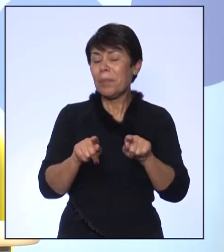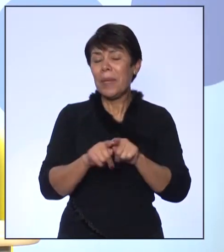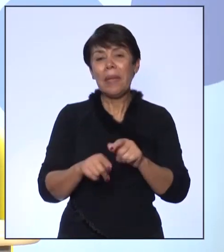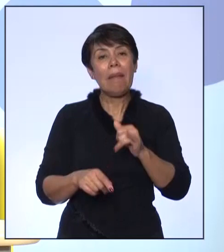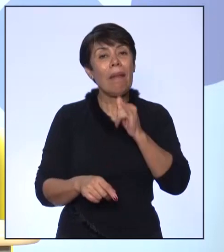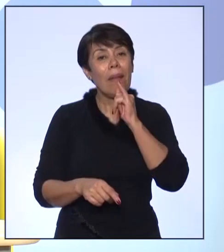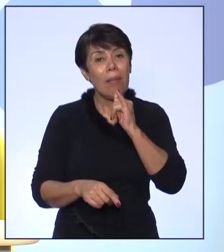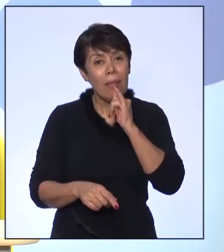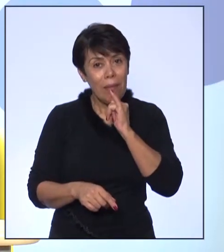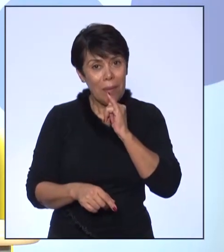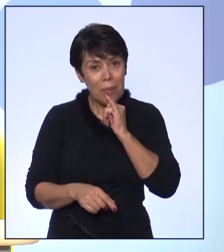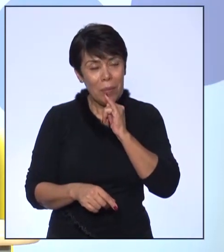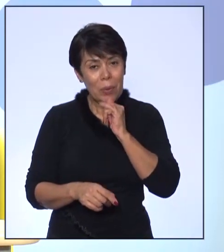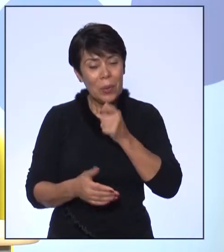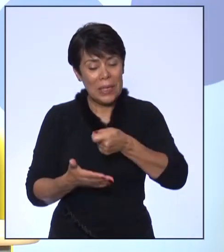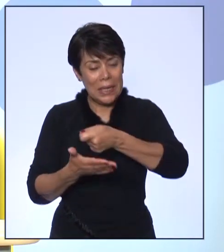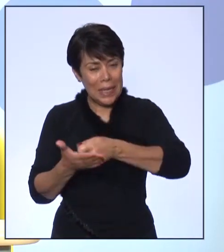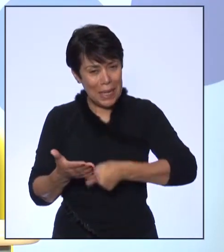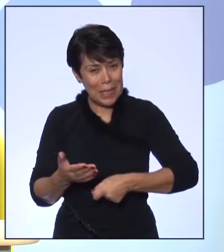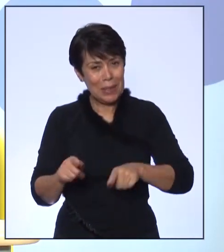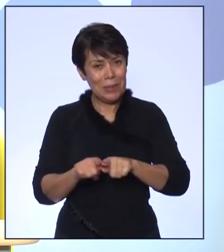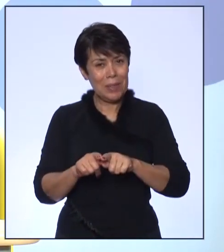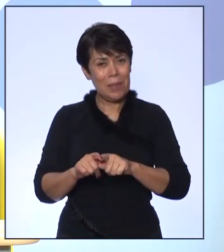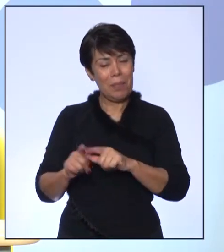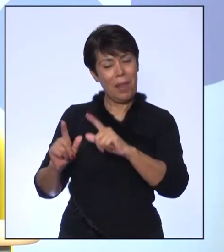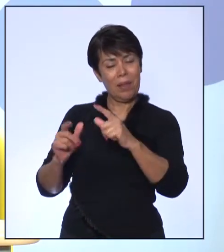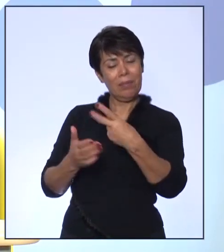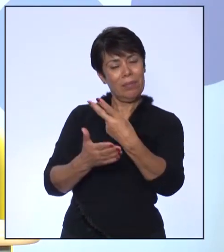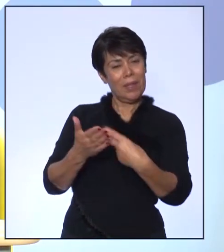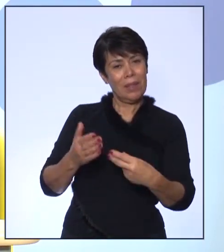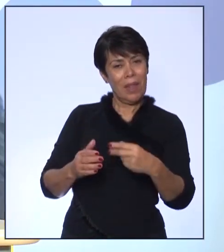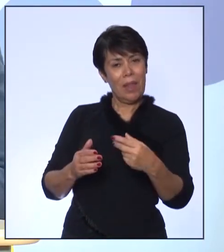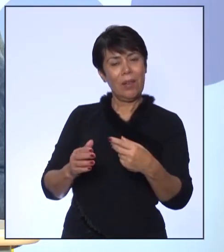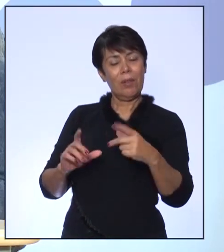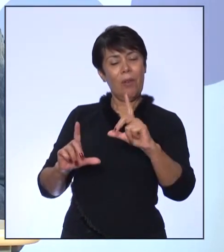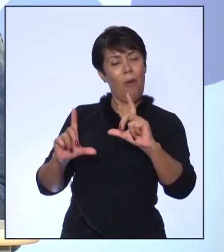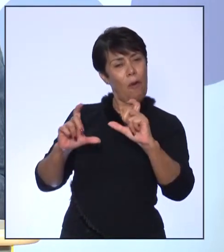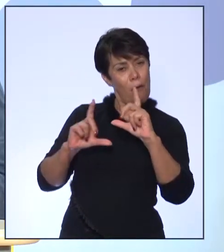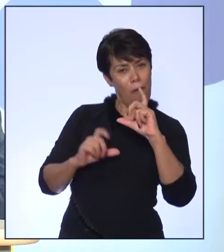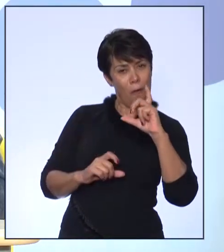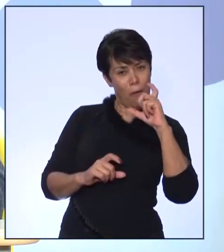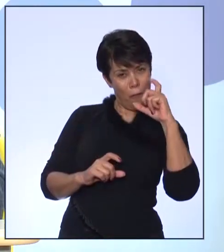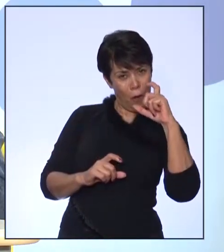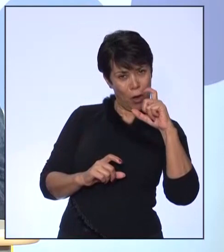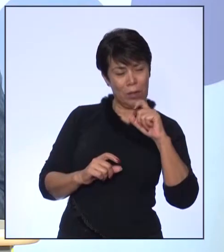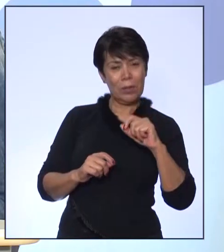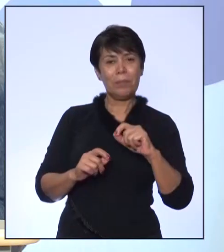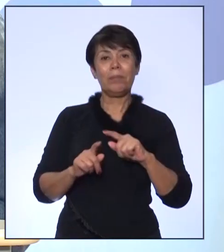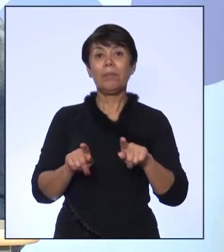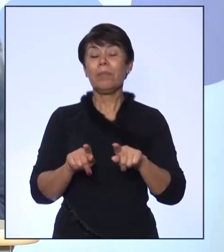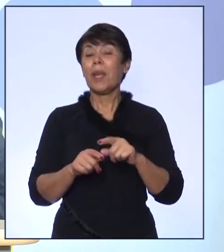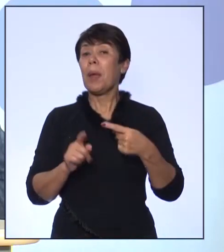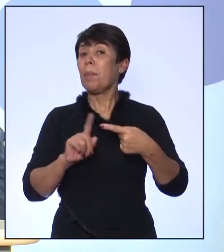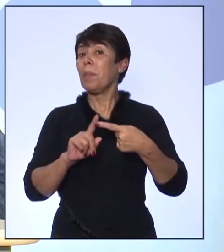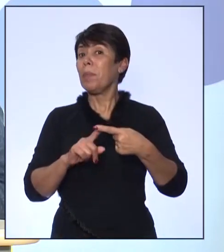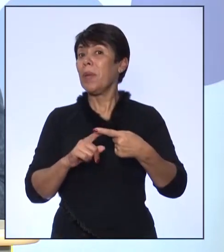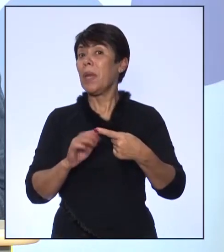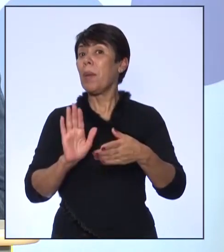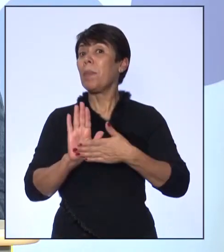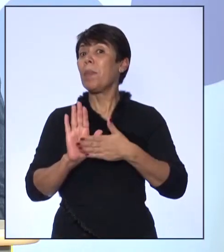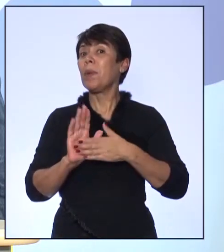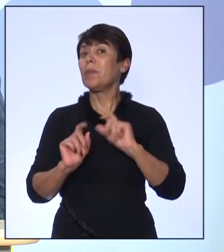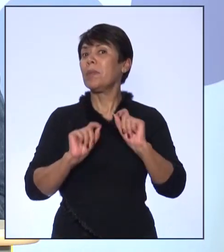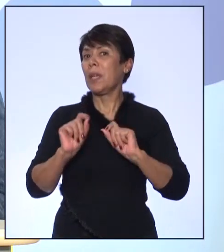exemplos, né, de textos e imagens de patrimônio imaterial. Então, qual é a proposta aí desse primeiro desafio? É